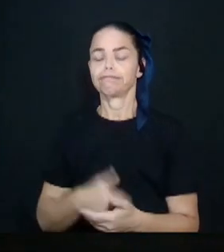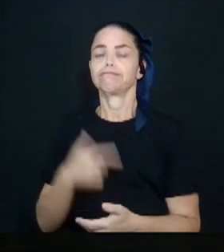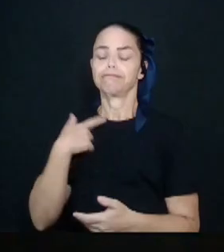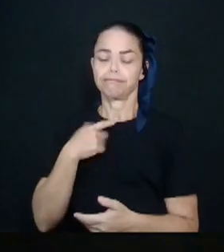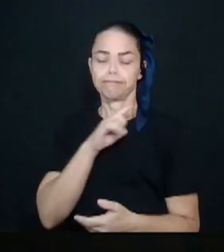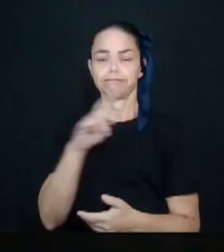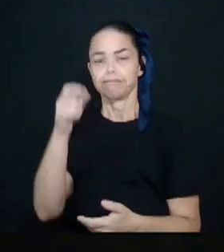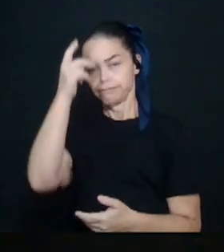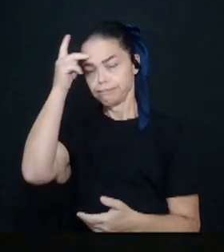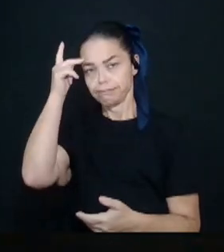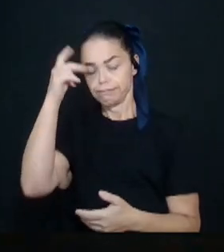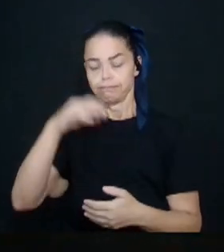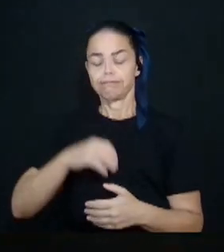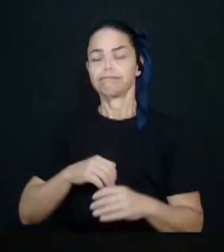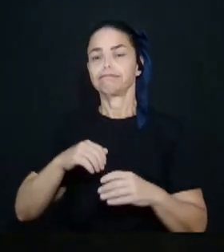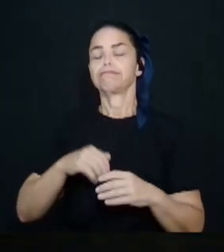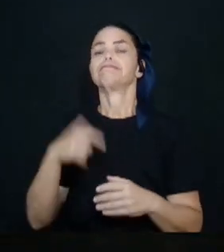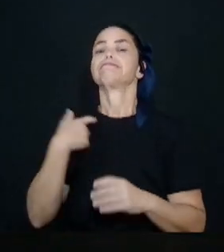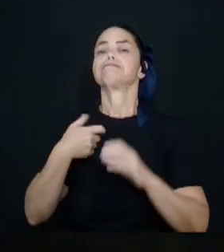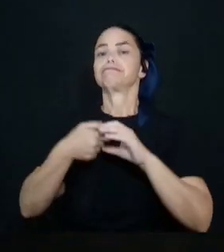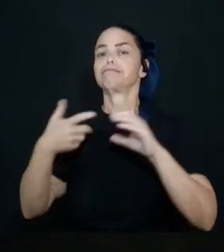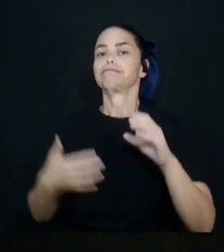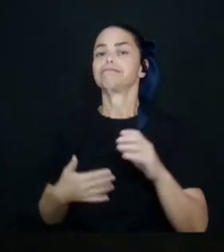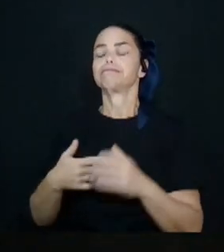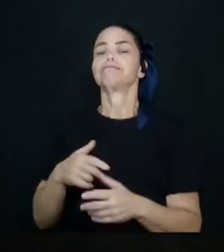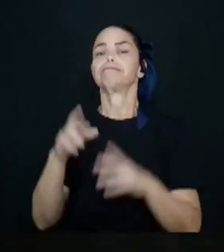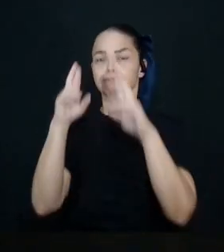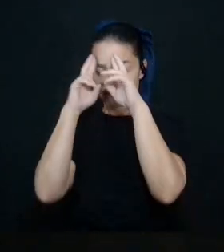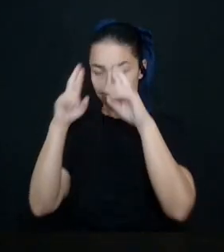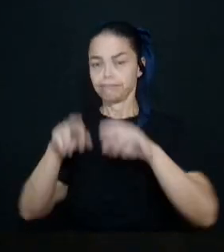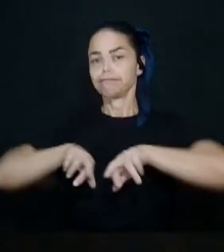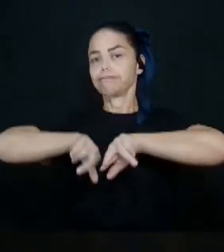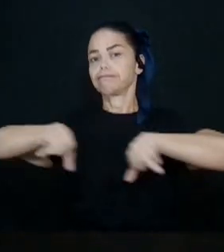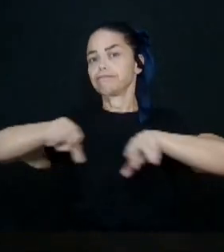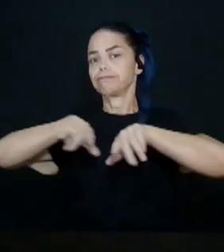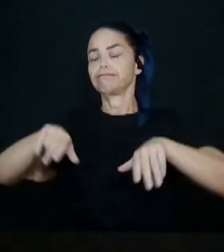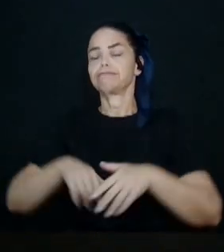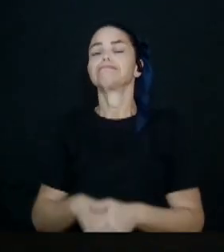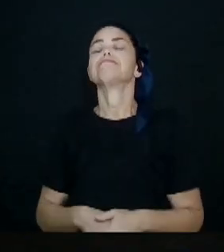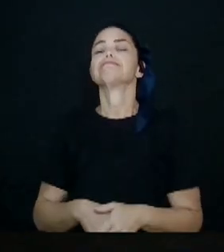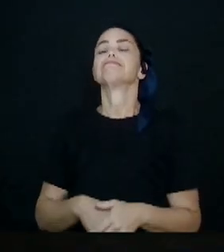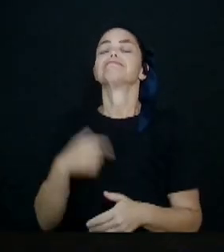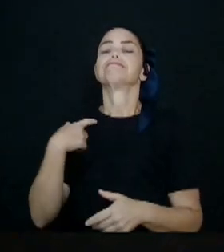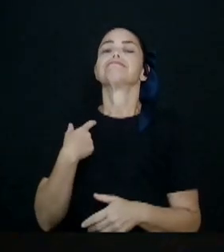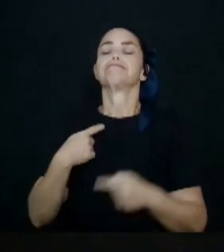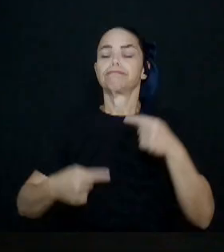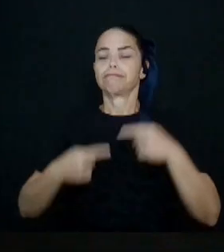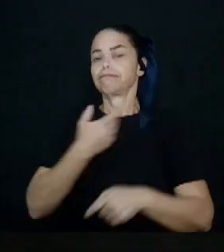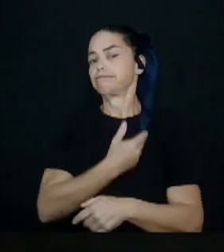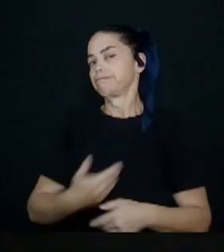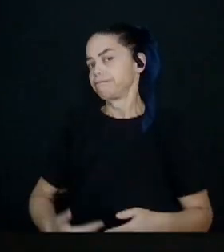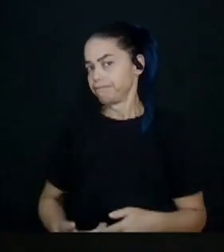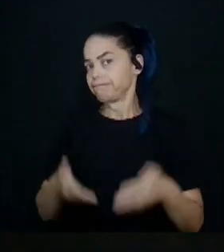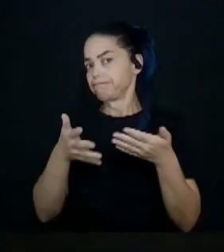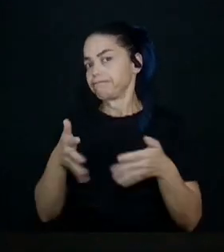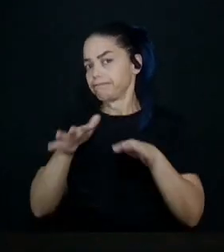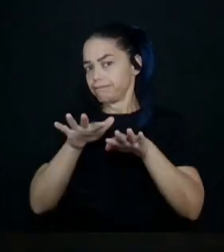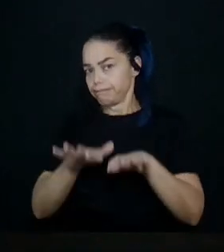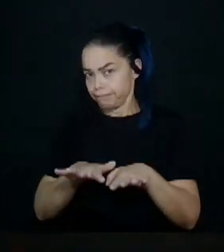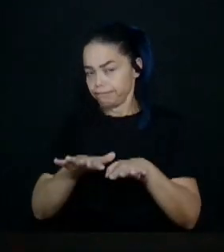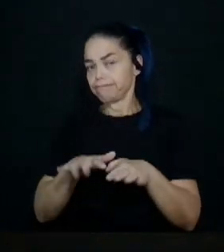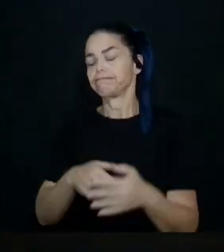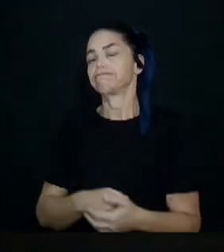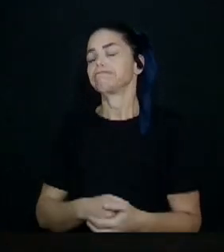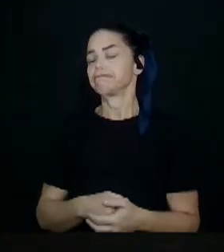características próprias e que o respeito à diversidade é essencial para a construção de políticas públicas mais inclusivas e eficazes.